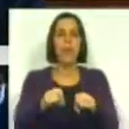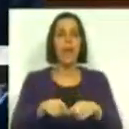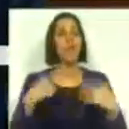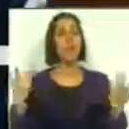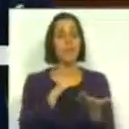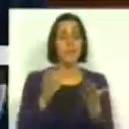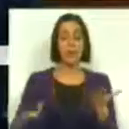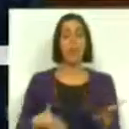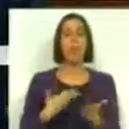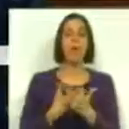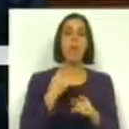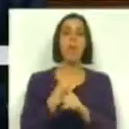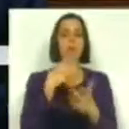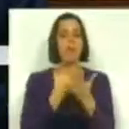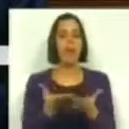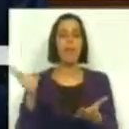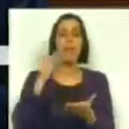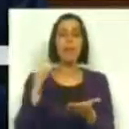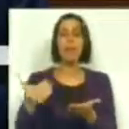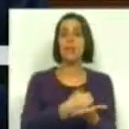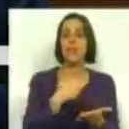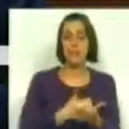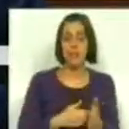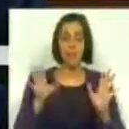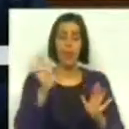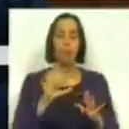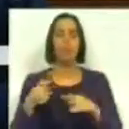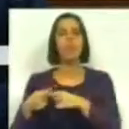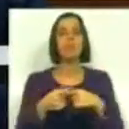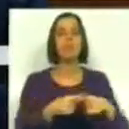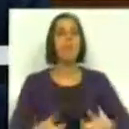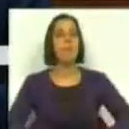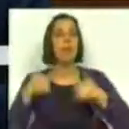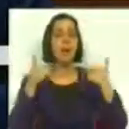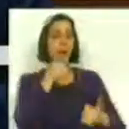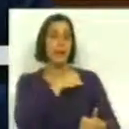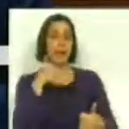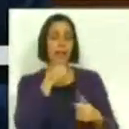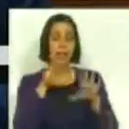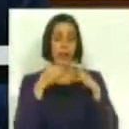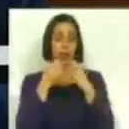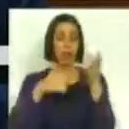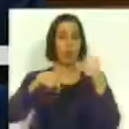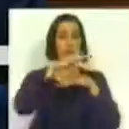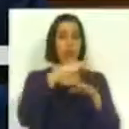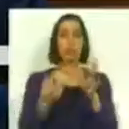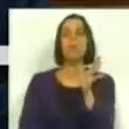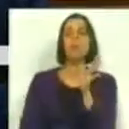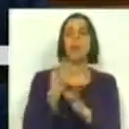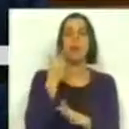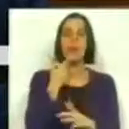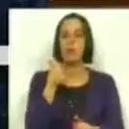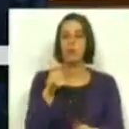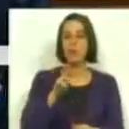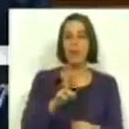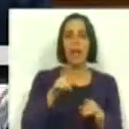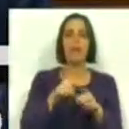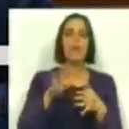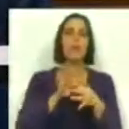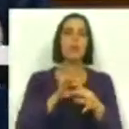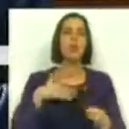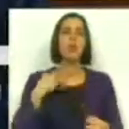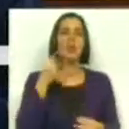E com propostas que também aumentam a receita, mas de forma a repartir melhor os sacrifícios pela sociedade, com a criação de uma sobretaxa adicional